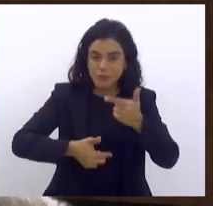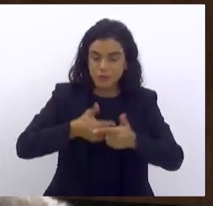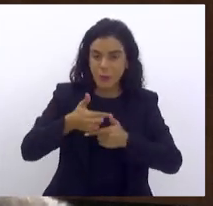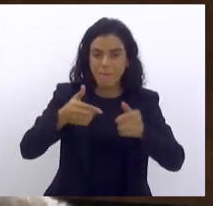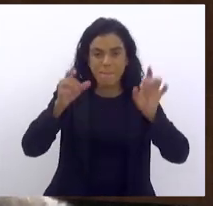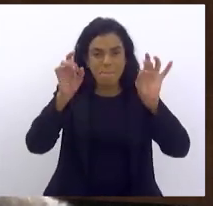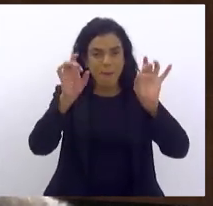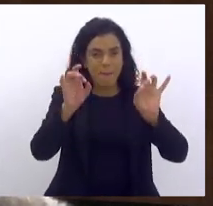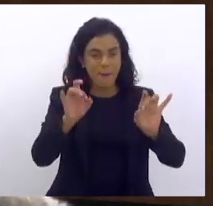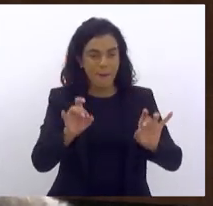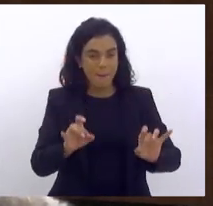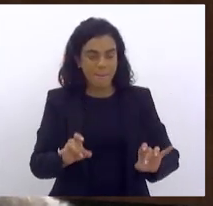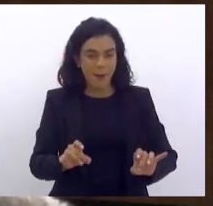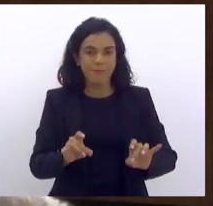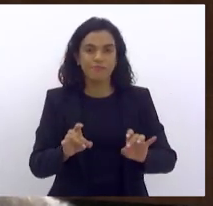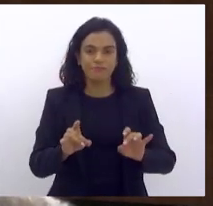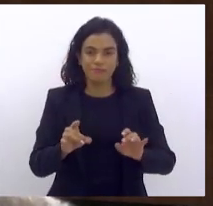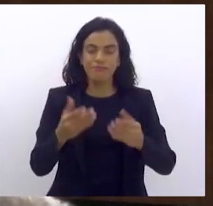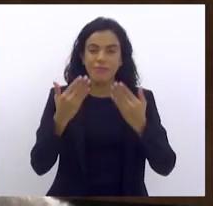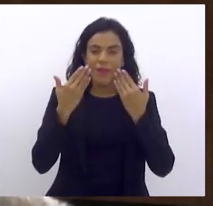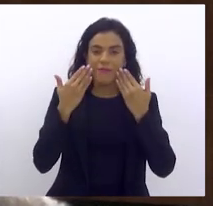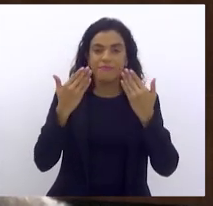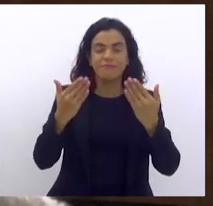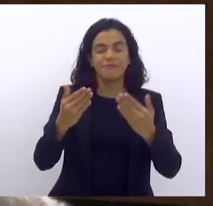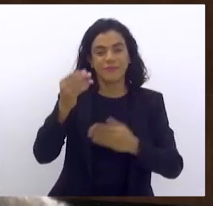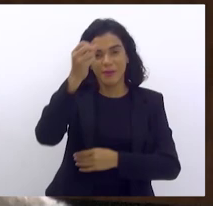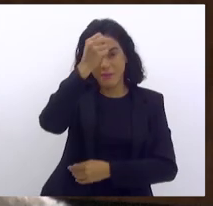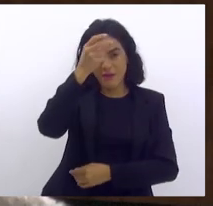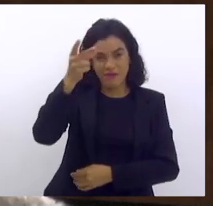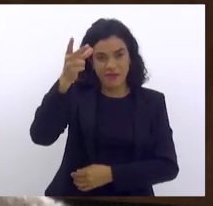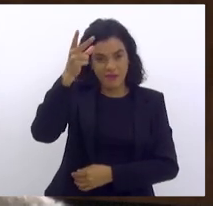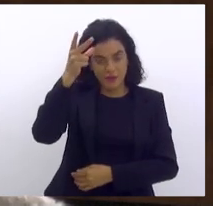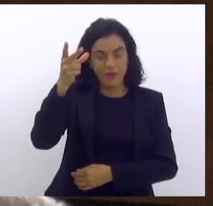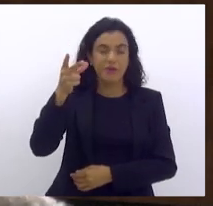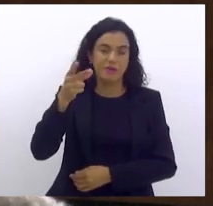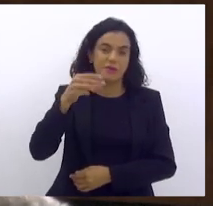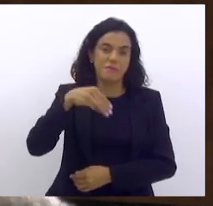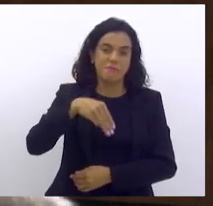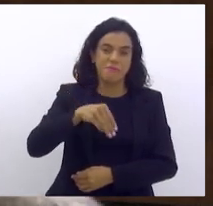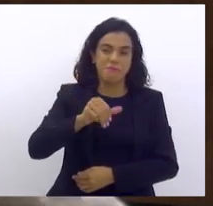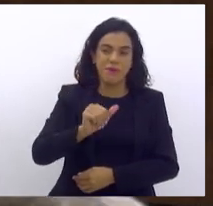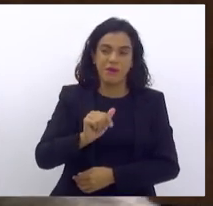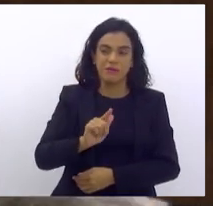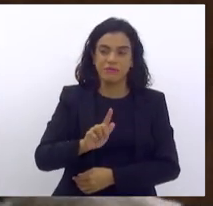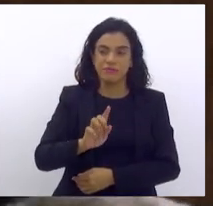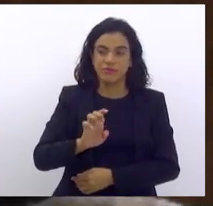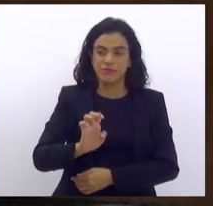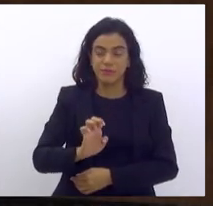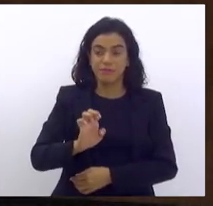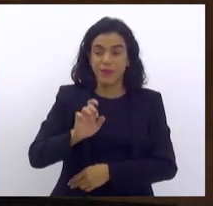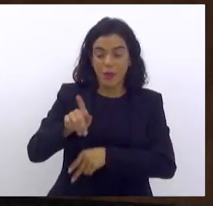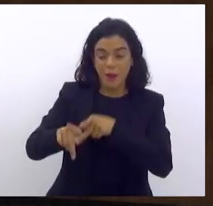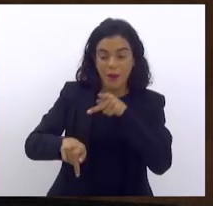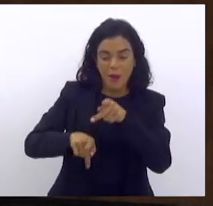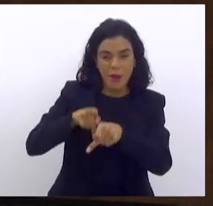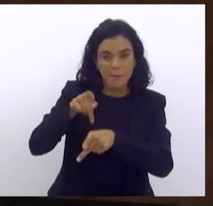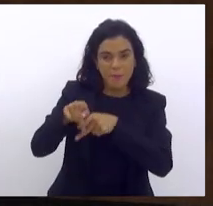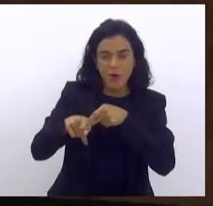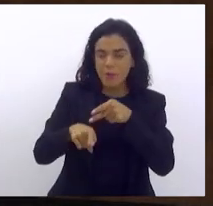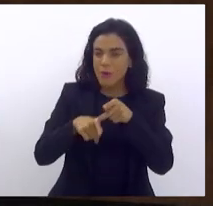que tem realizado à frente da Prefeitura do município de Magé. A população tem aprovado o